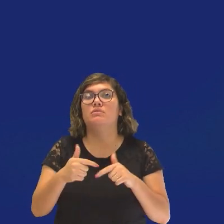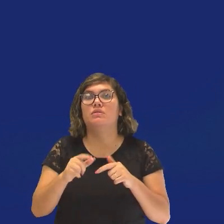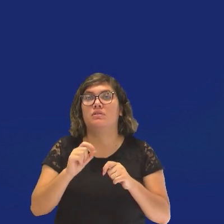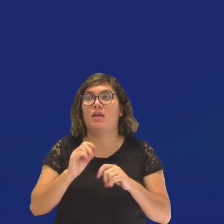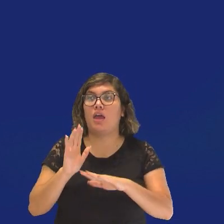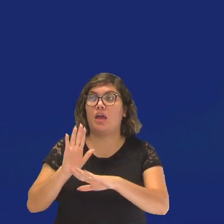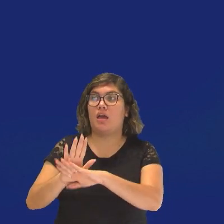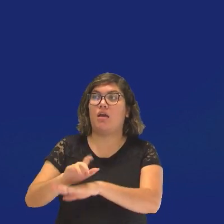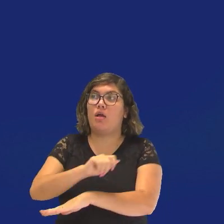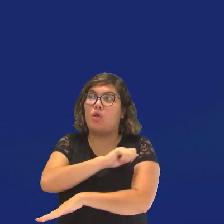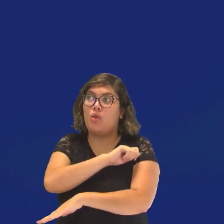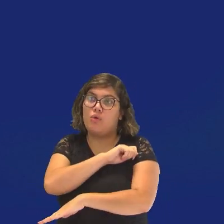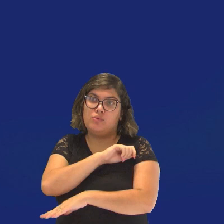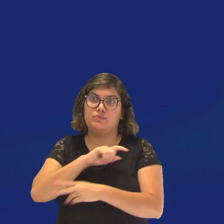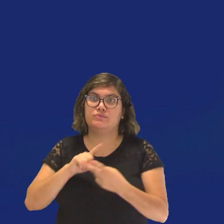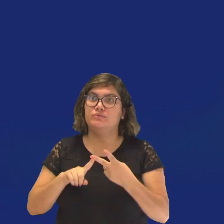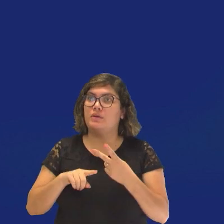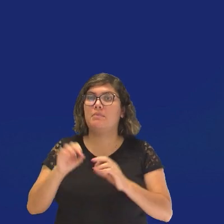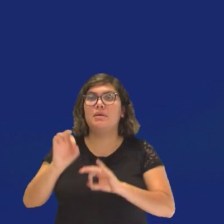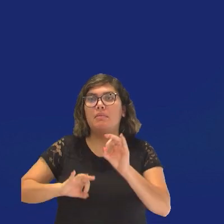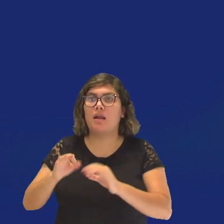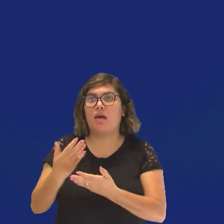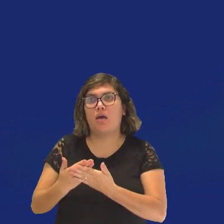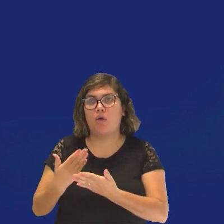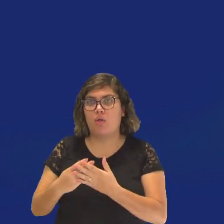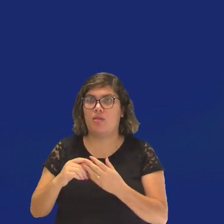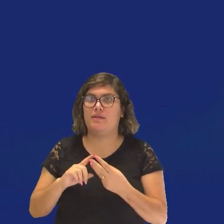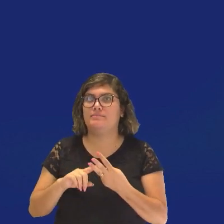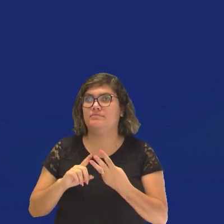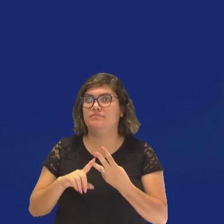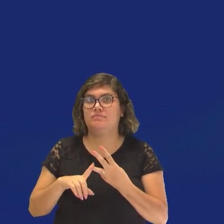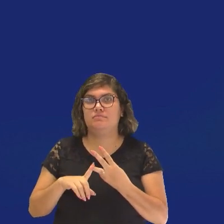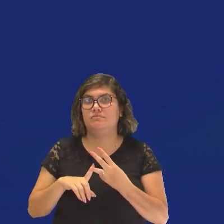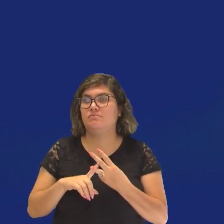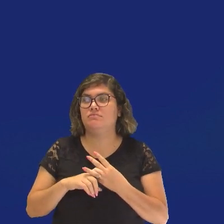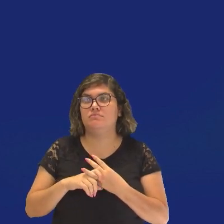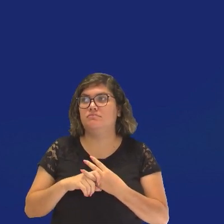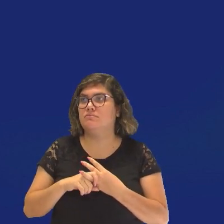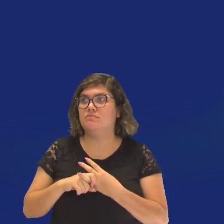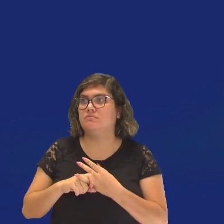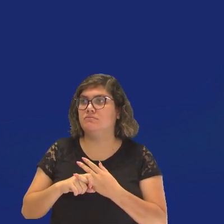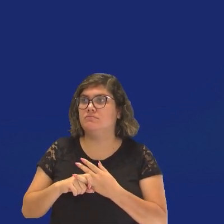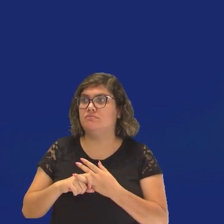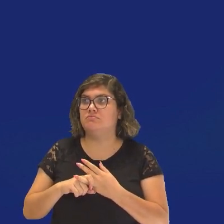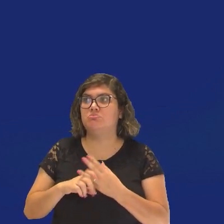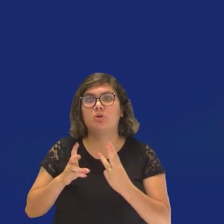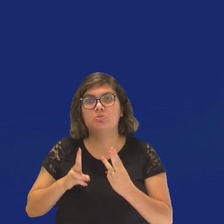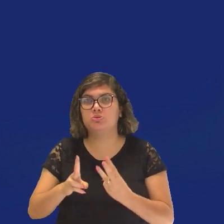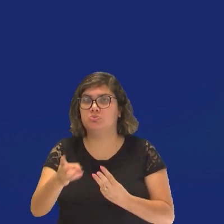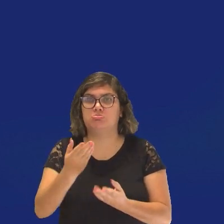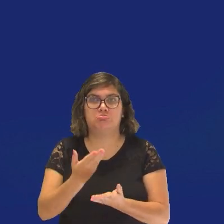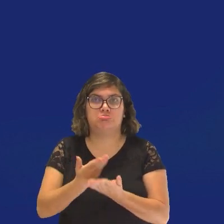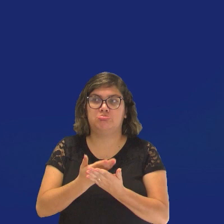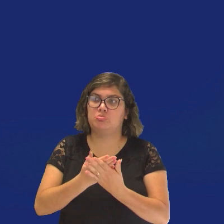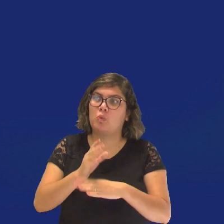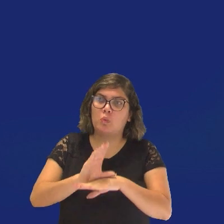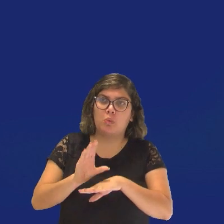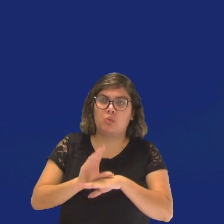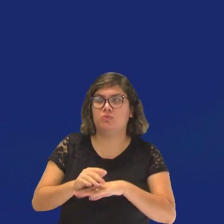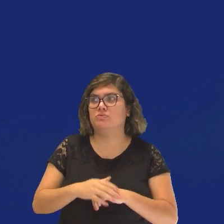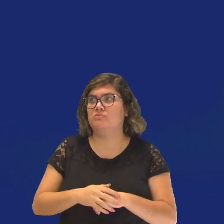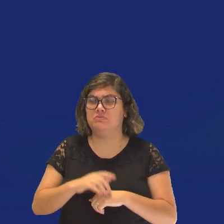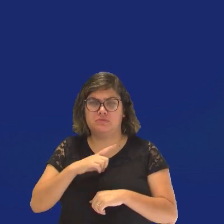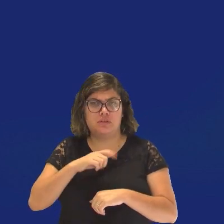auxiliar os alunos, preparar suas aulas, realizar suas formações continuadas, um tempo muito